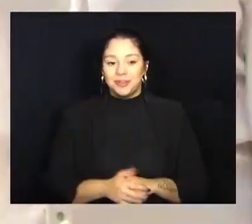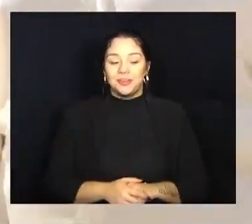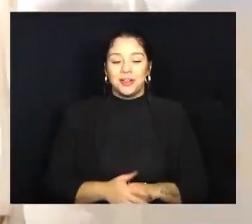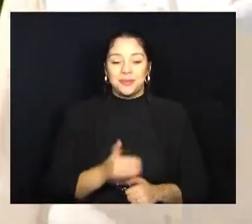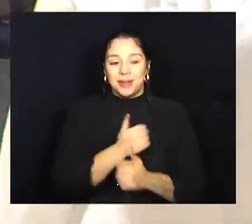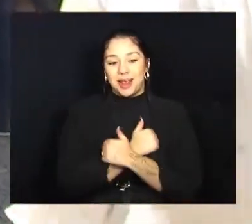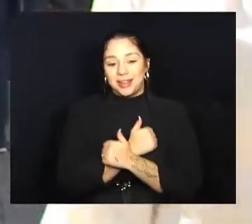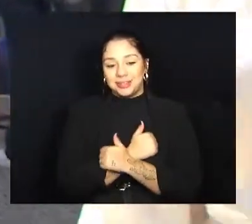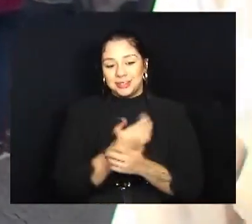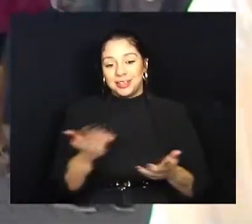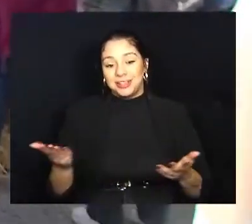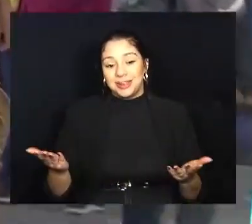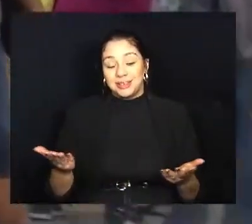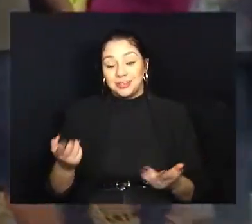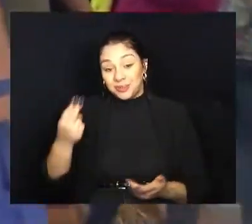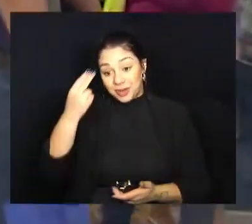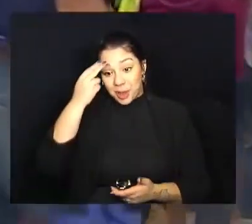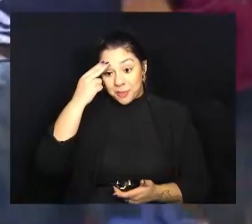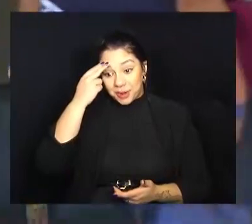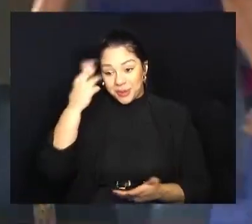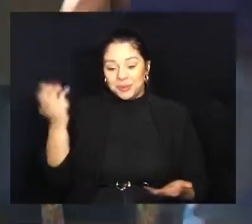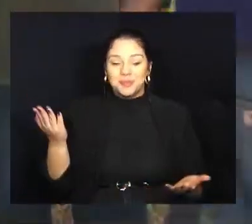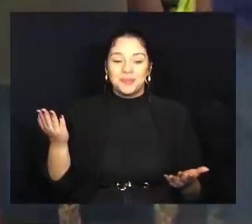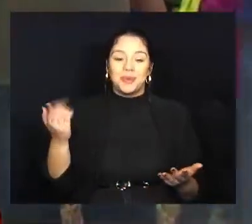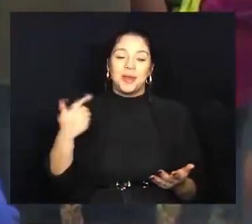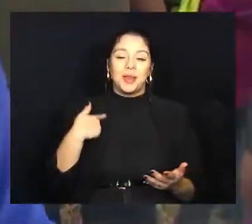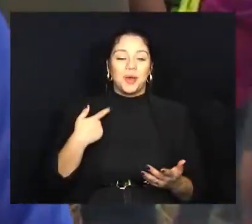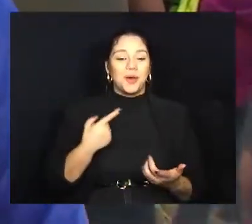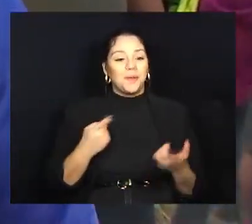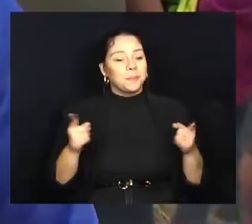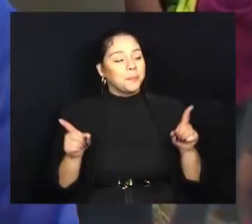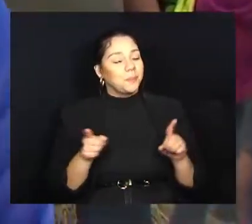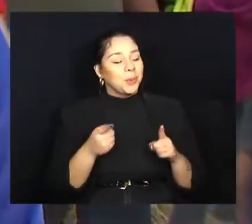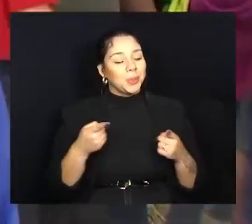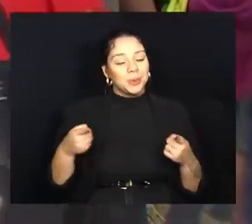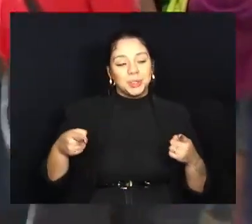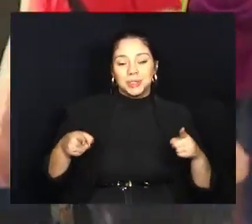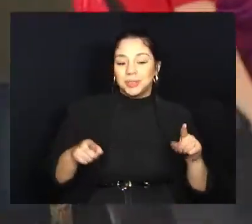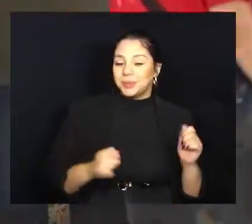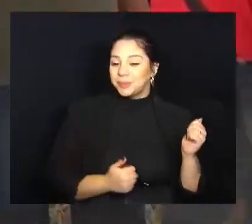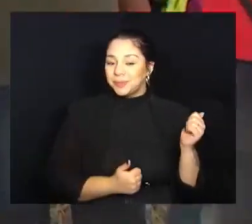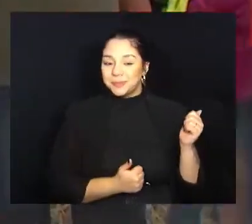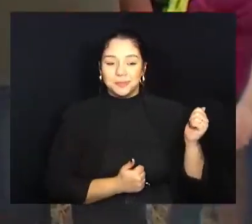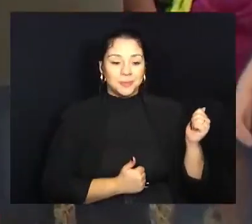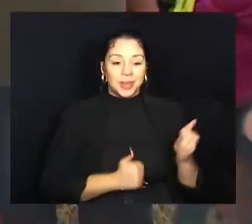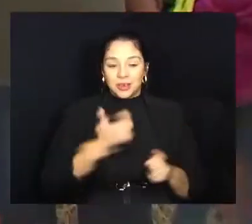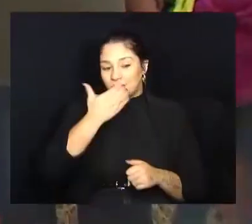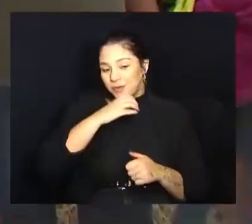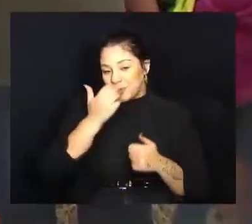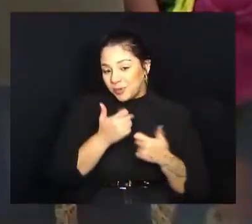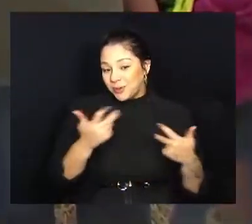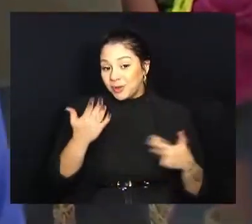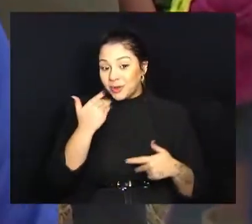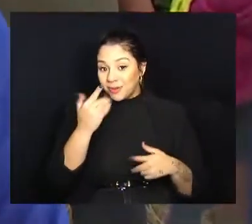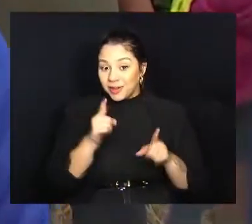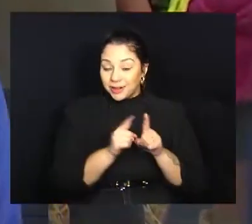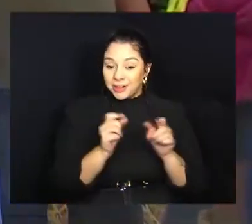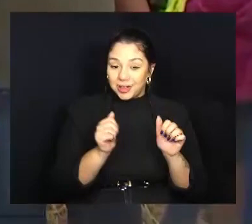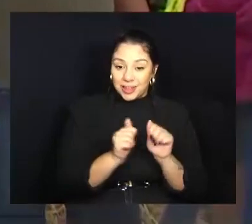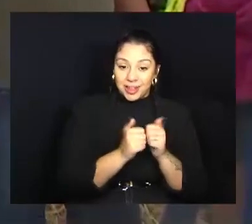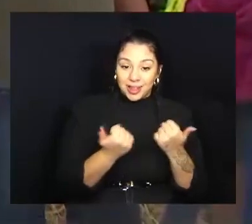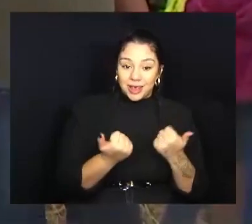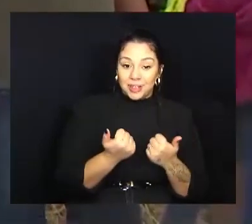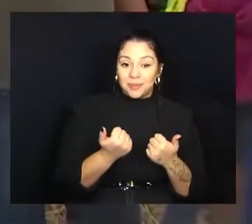abraço. Gabriel, vou ficar aqui escutando mais um pouco de música, pegar umas frutinhas, quem sabe um pão caseiro, alguma